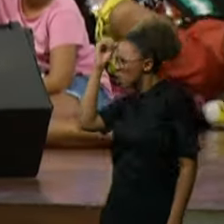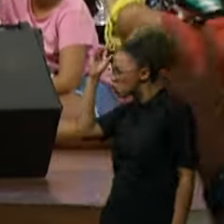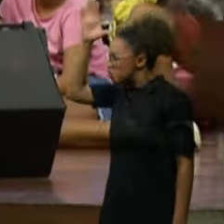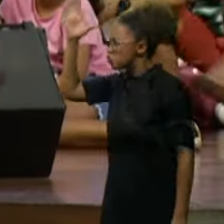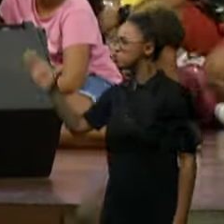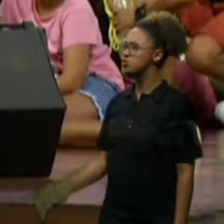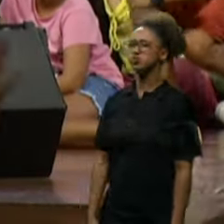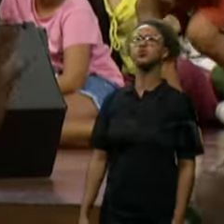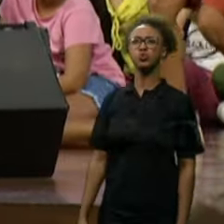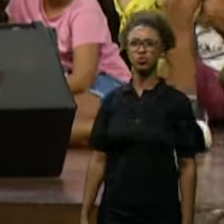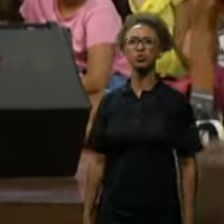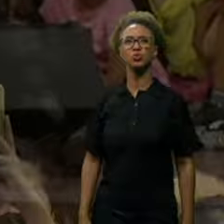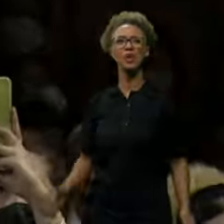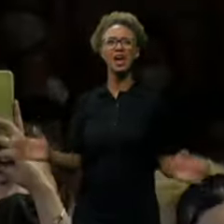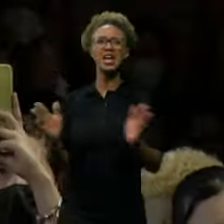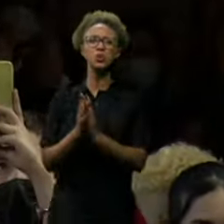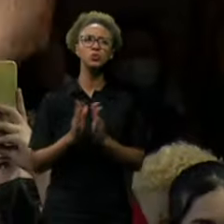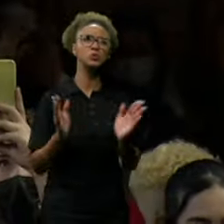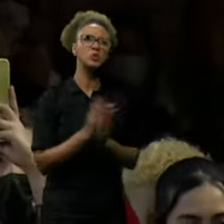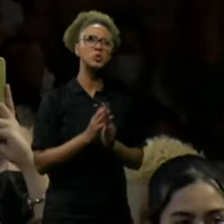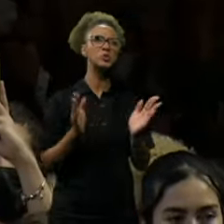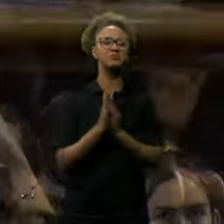como louca aleluia